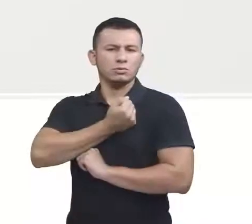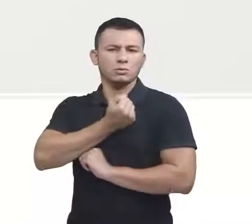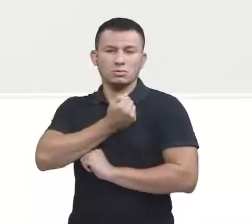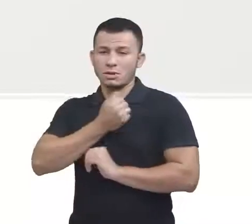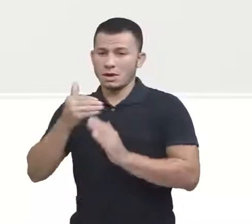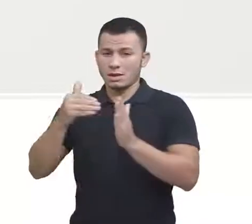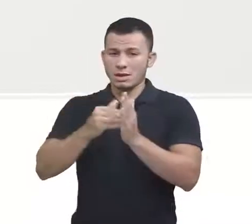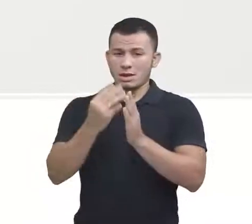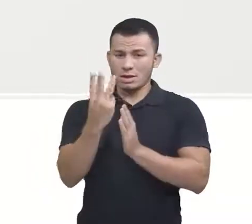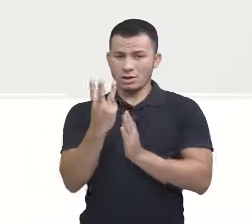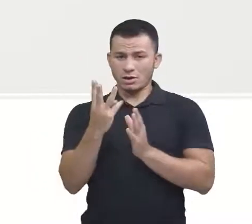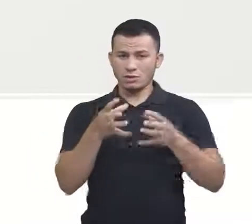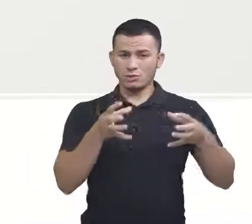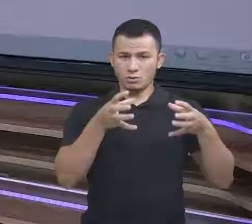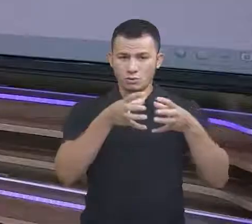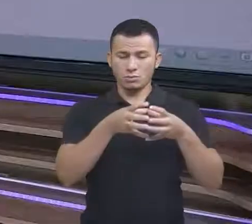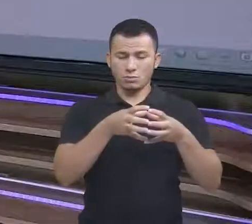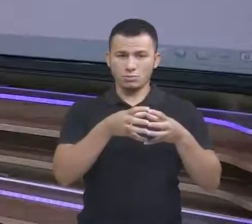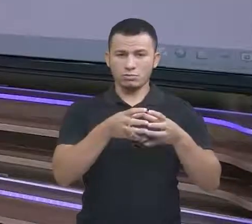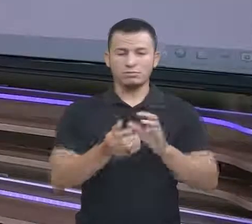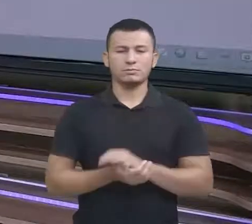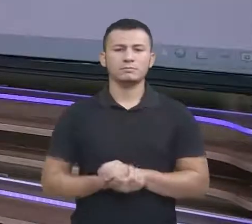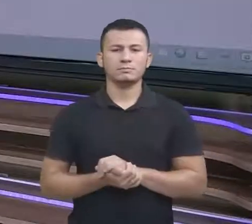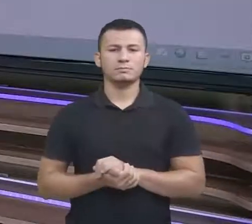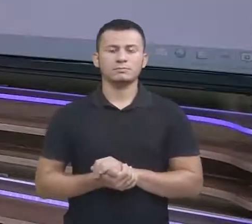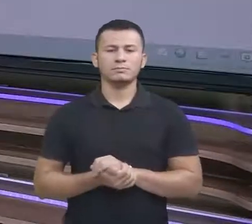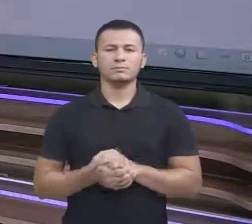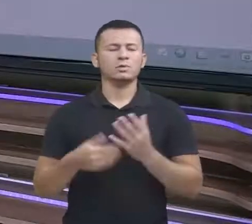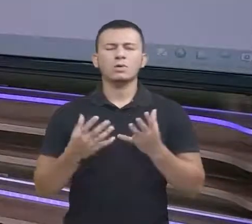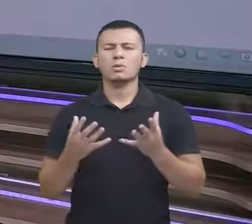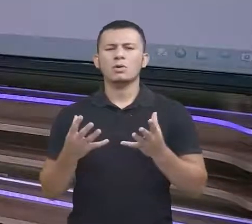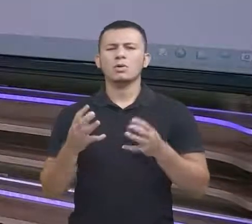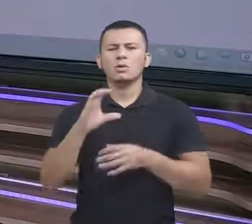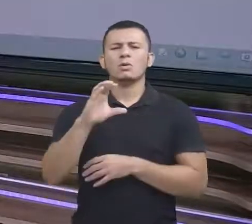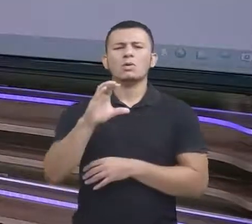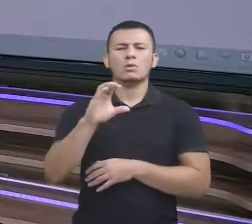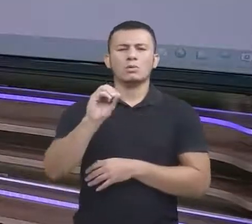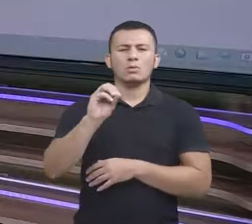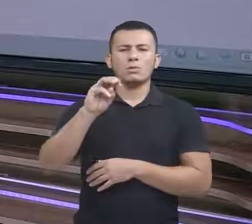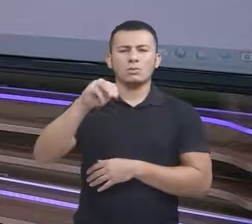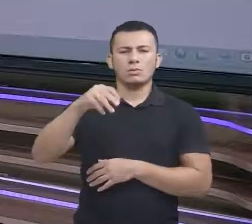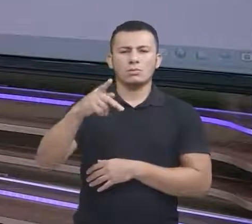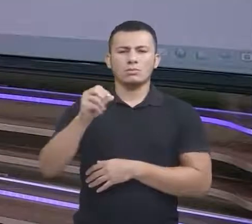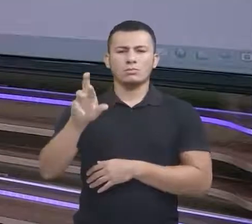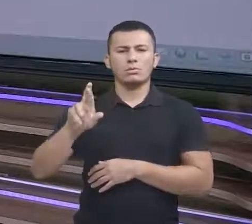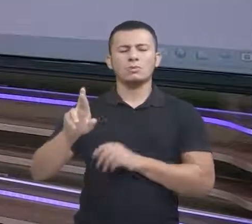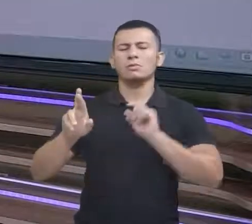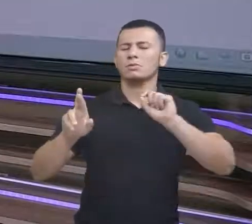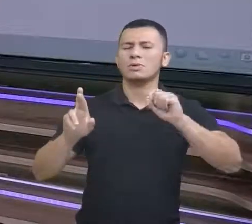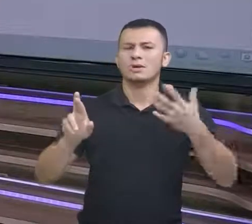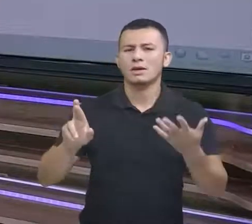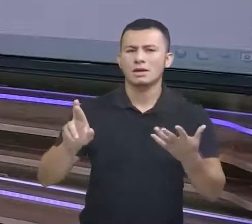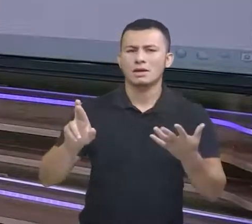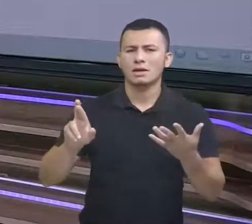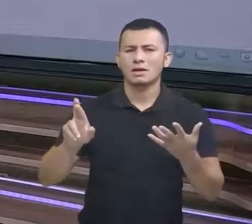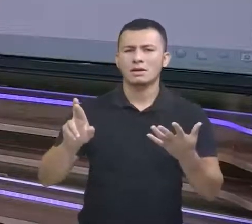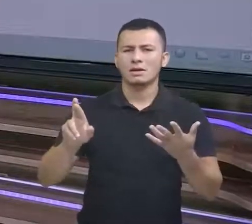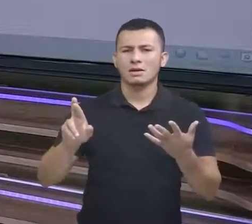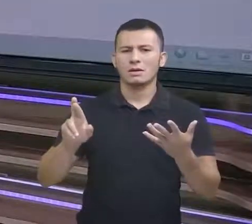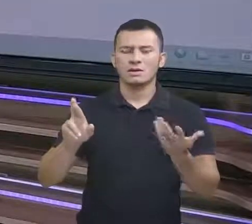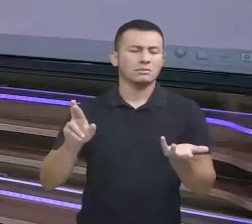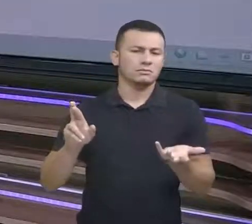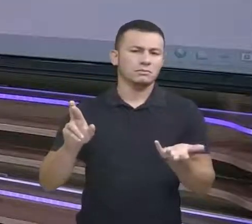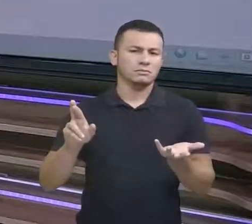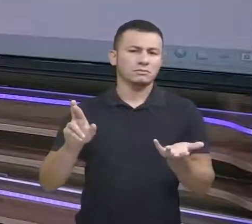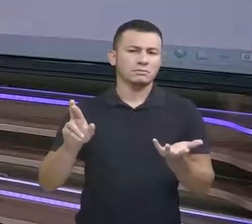três ordens é o que quando eu componho ele está distribuído